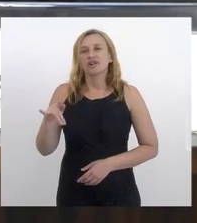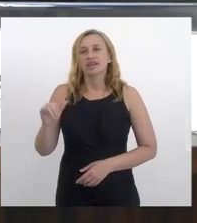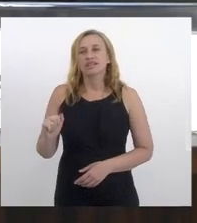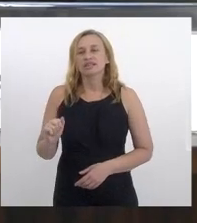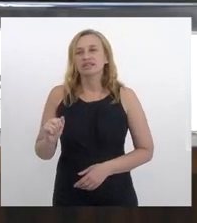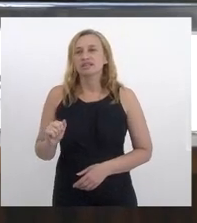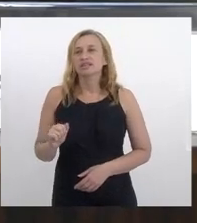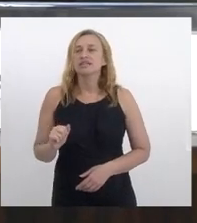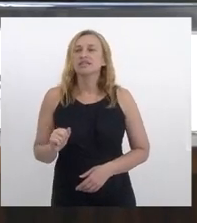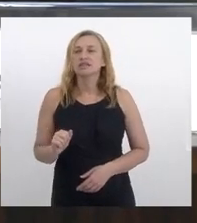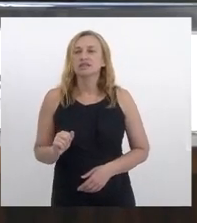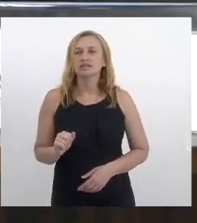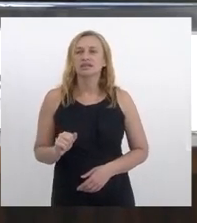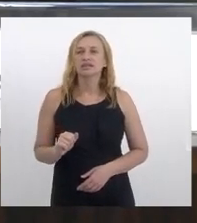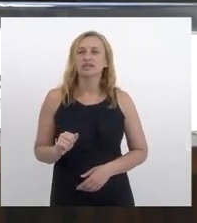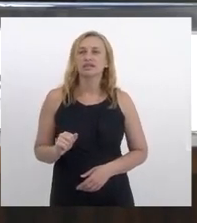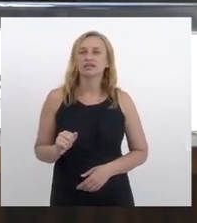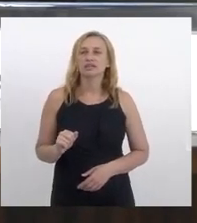Zafar.